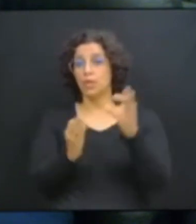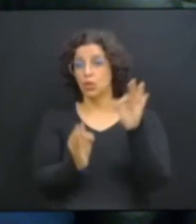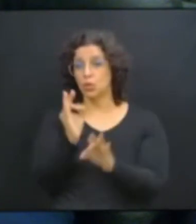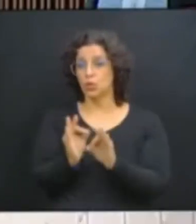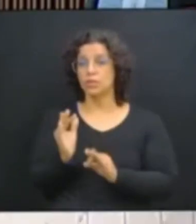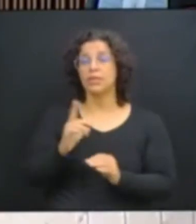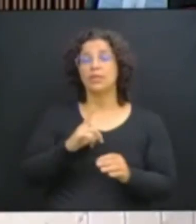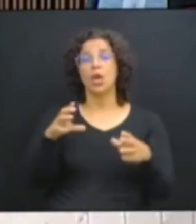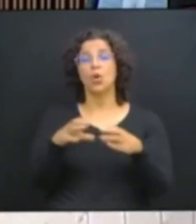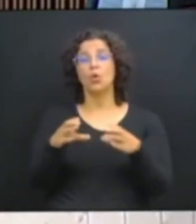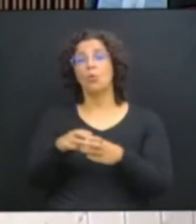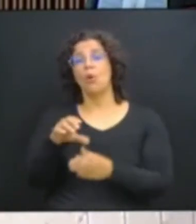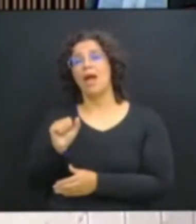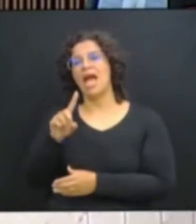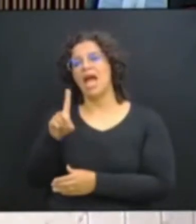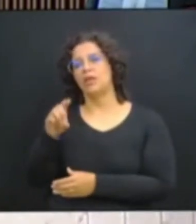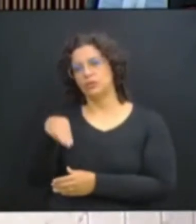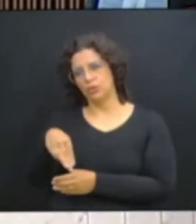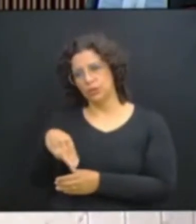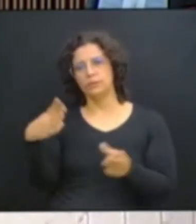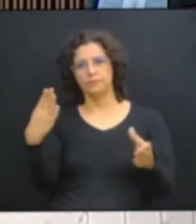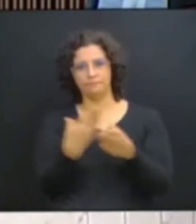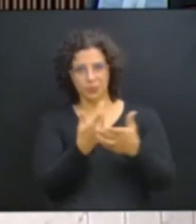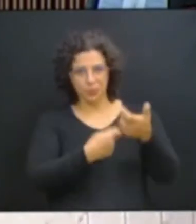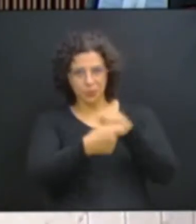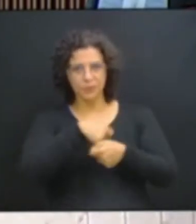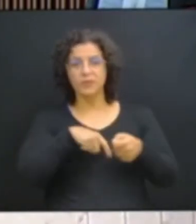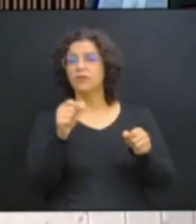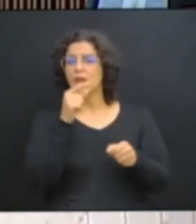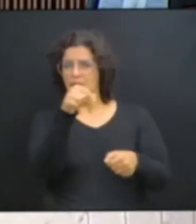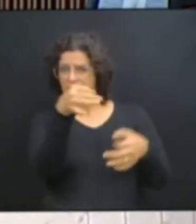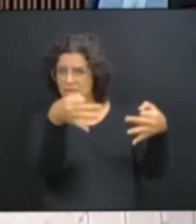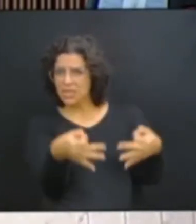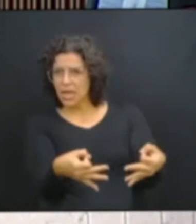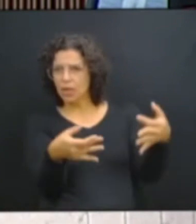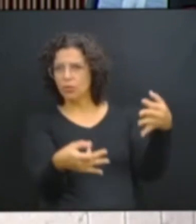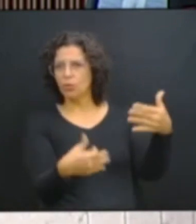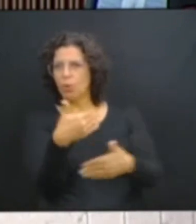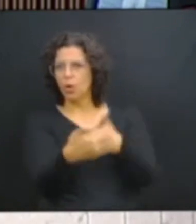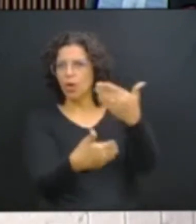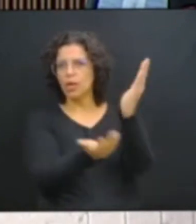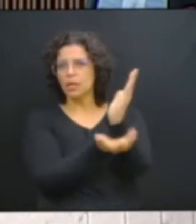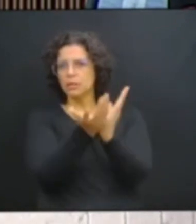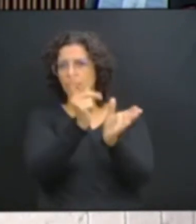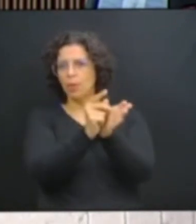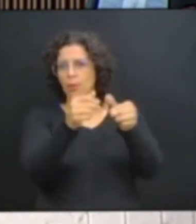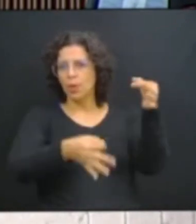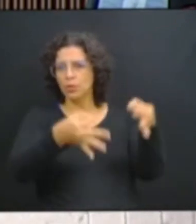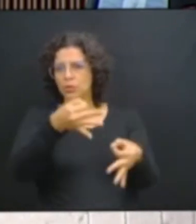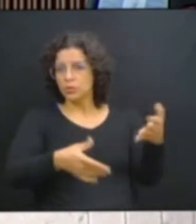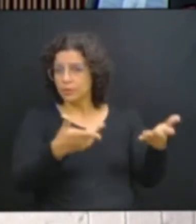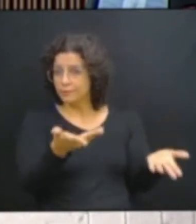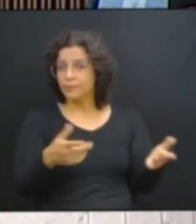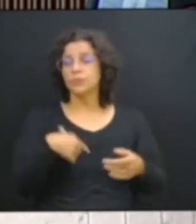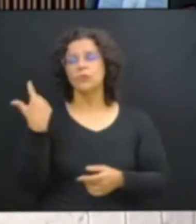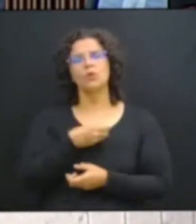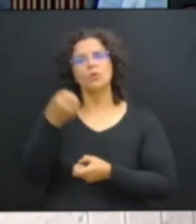uma DIN impletada, questionando a lisura jurídica desse processo. Mas eu tenho falado aqui